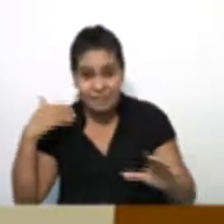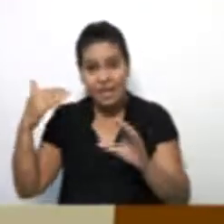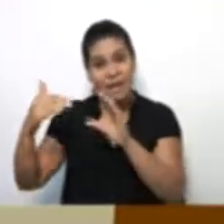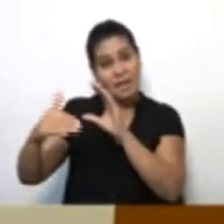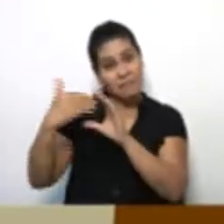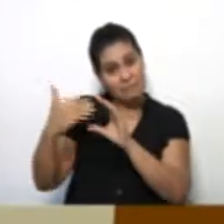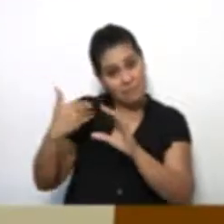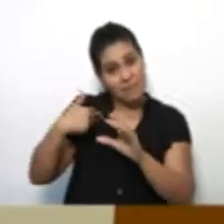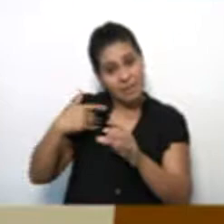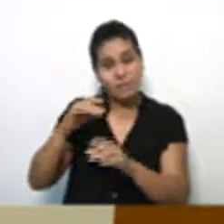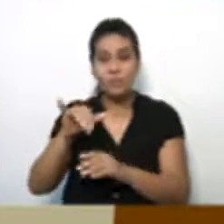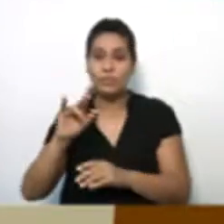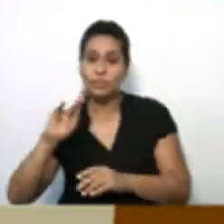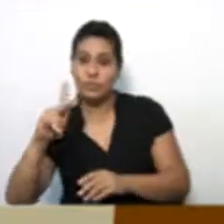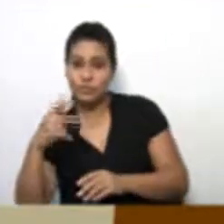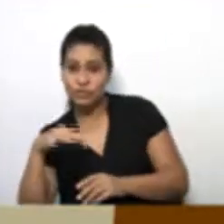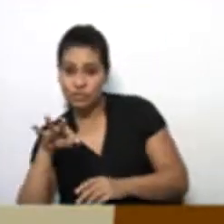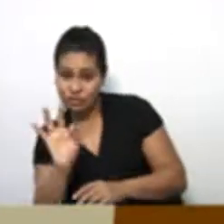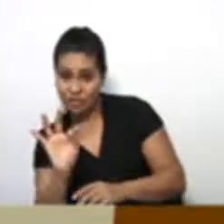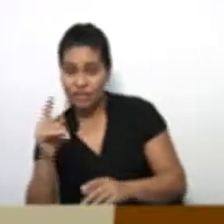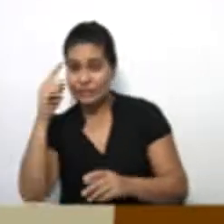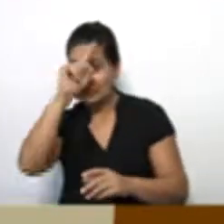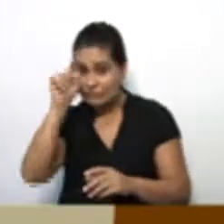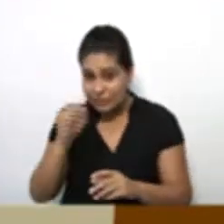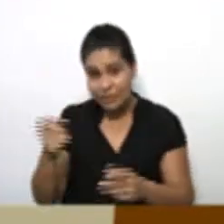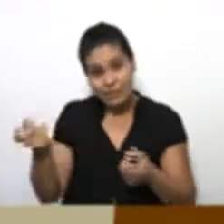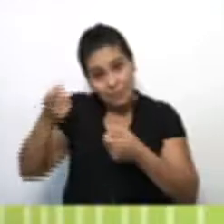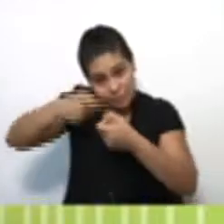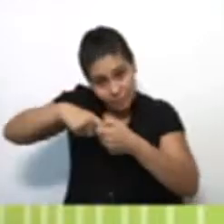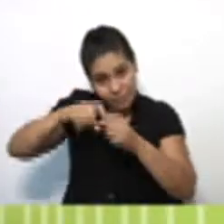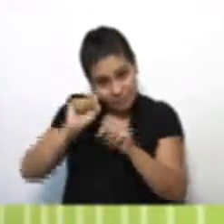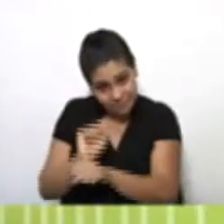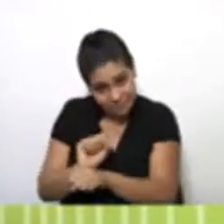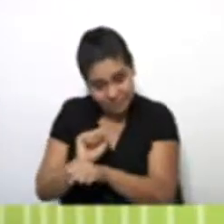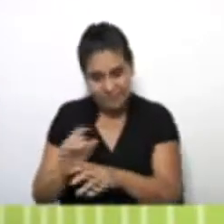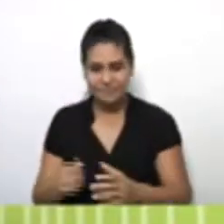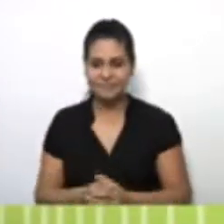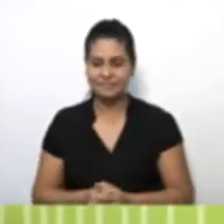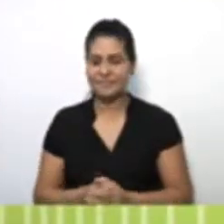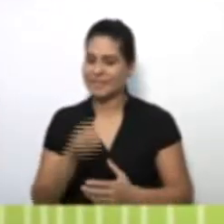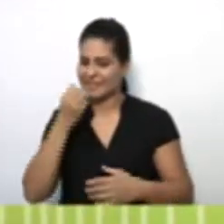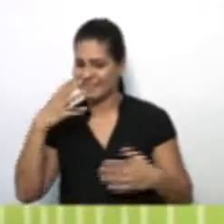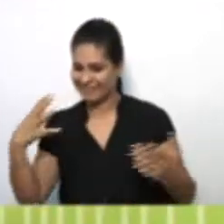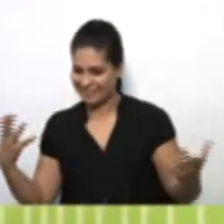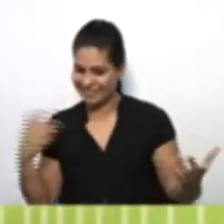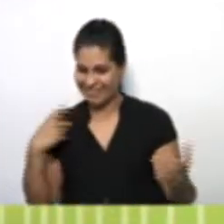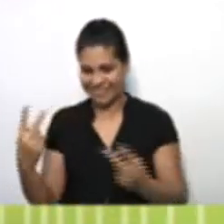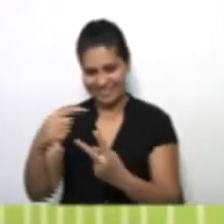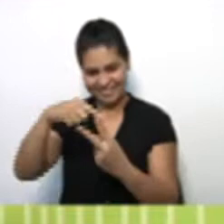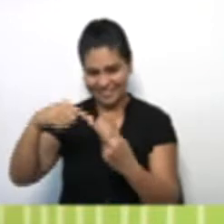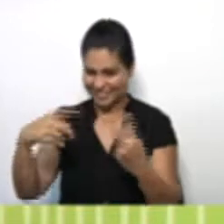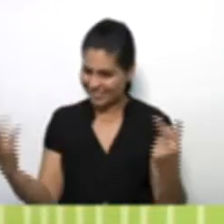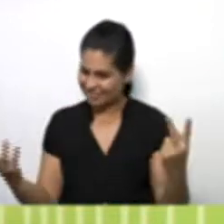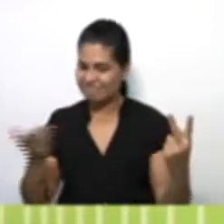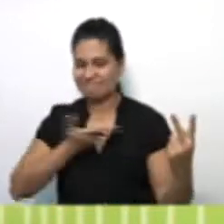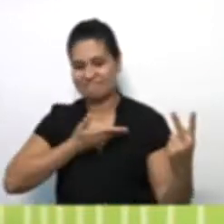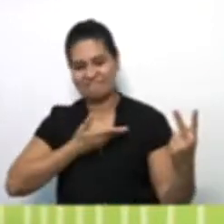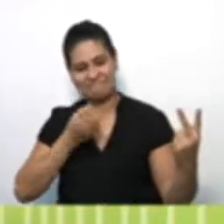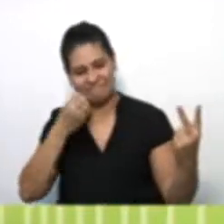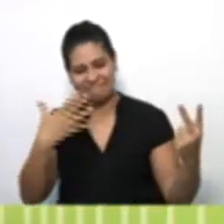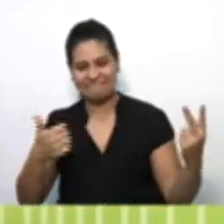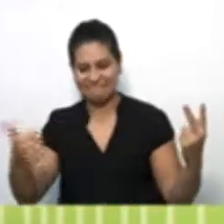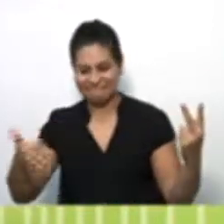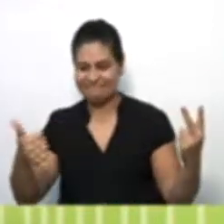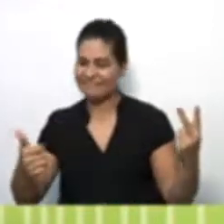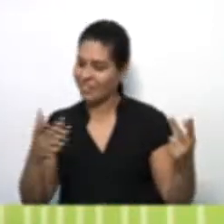suas dúvidas aqui no chat. Daqui a pouco a gente volta. Muito bem, hein? Essa dupla high-tech, olha, essa dupla,